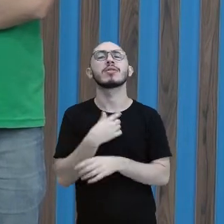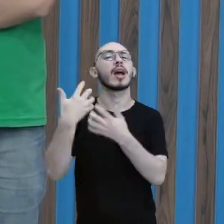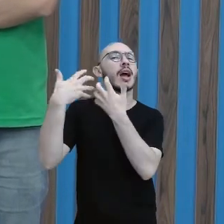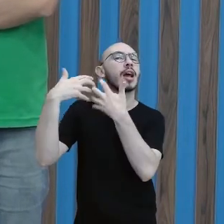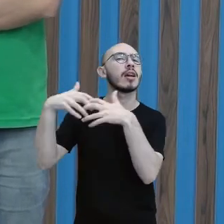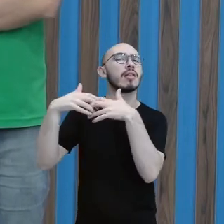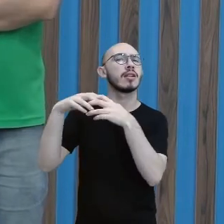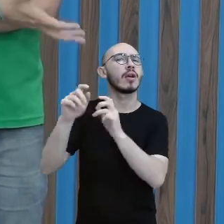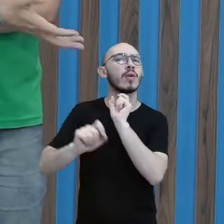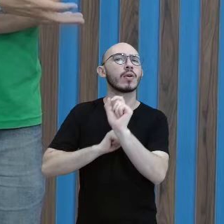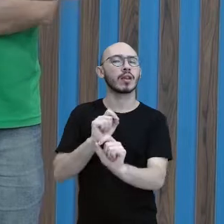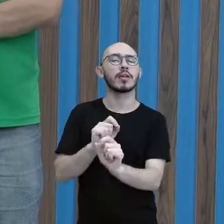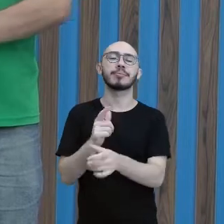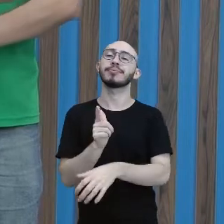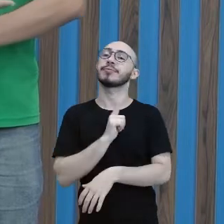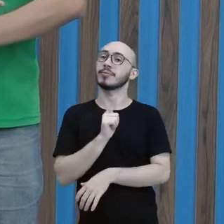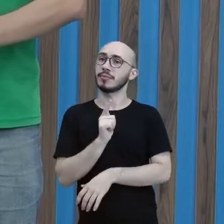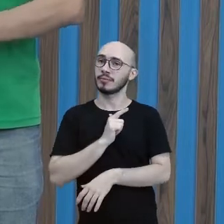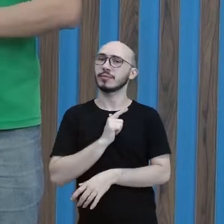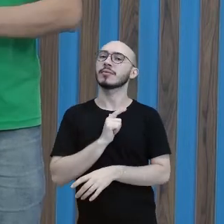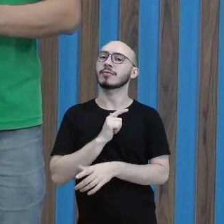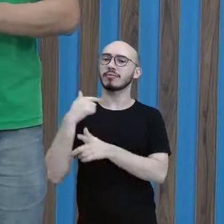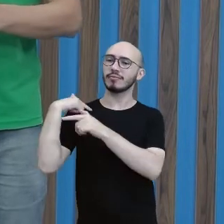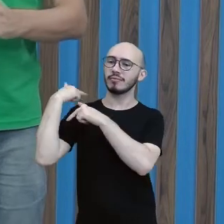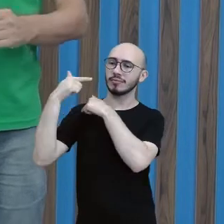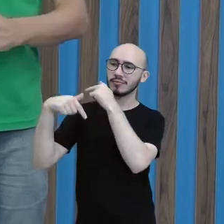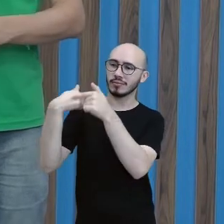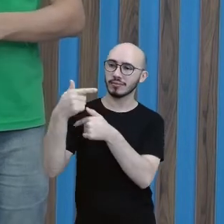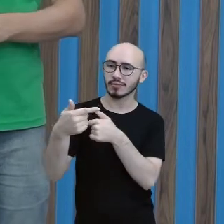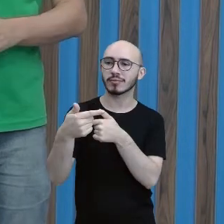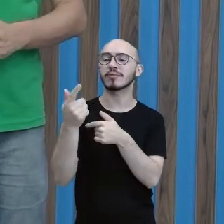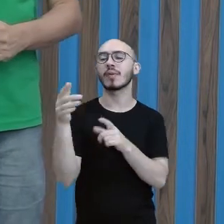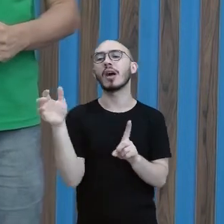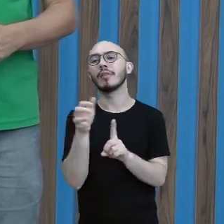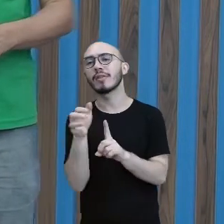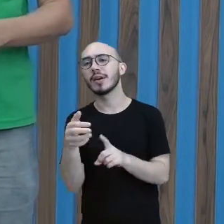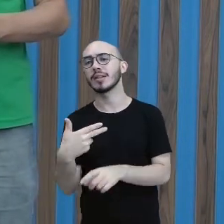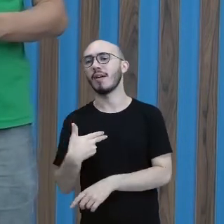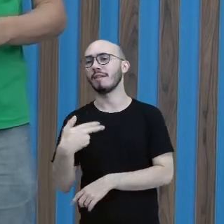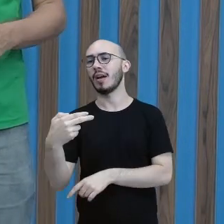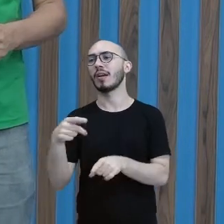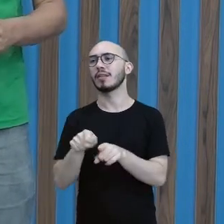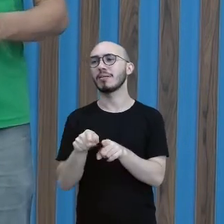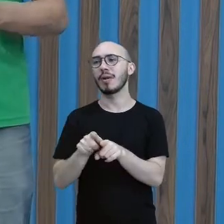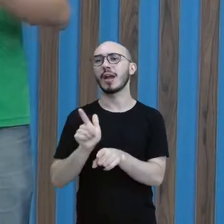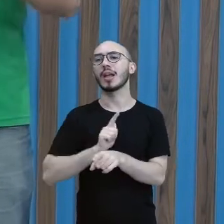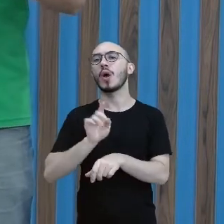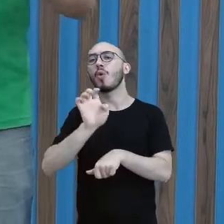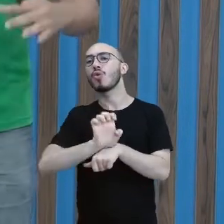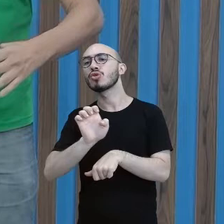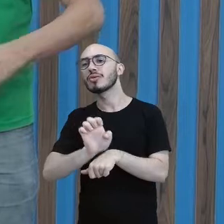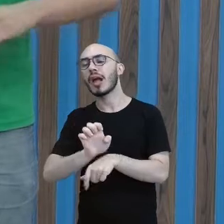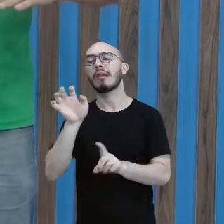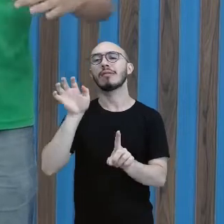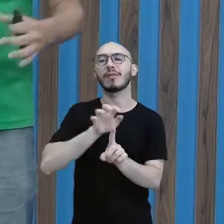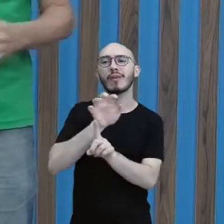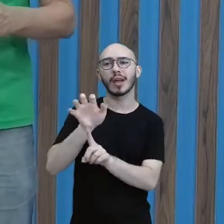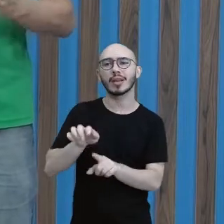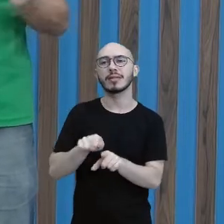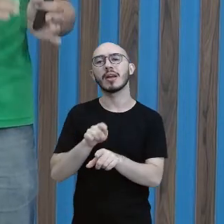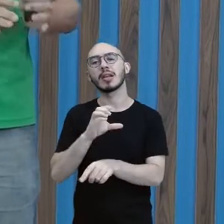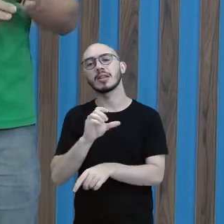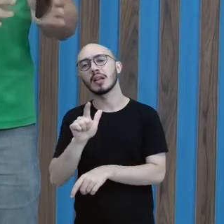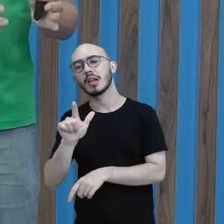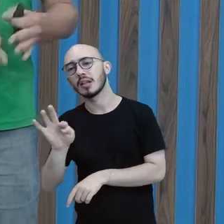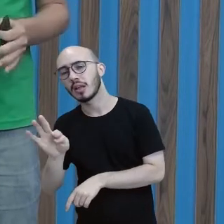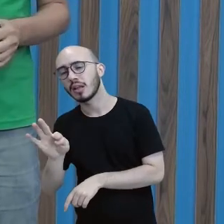né, que embora nós tenhamos essa tradição varguista de intervenção, né, de maior presença do Estado, de uma CLT concreta,